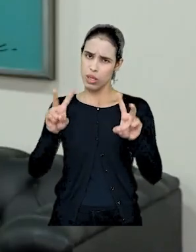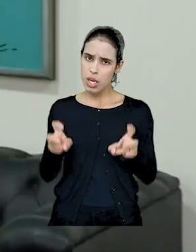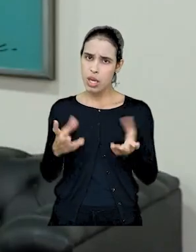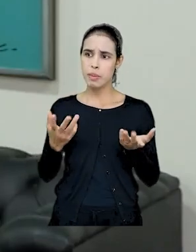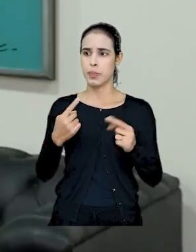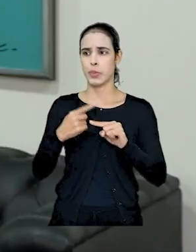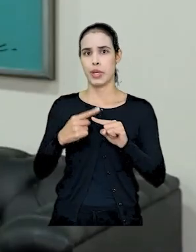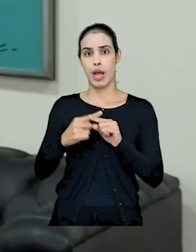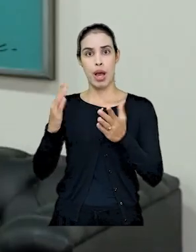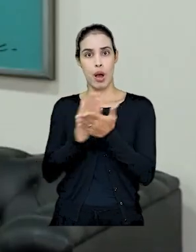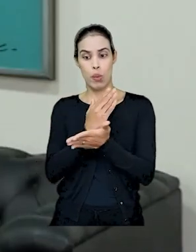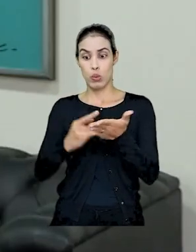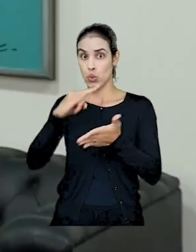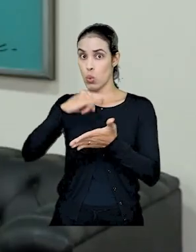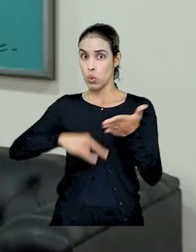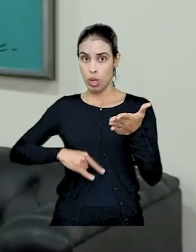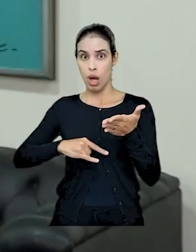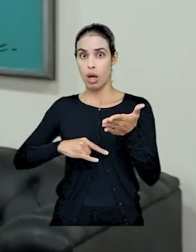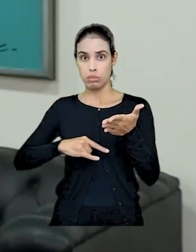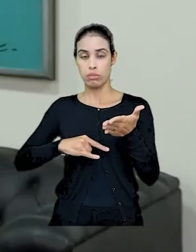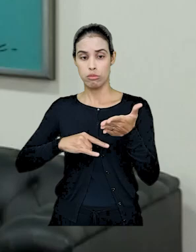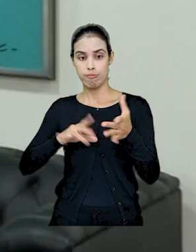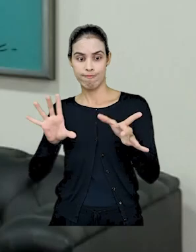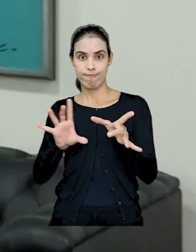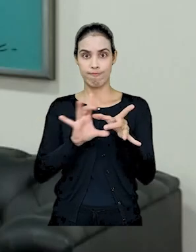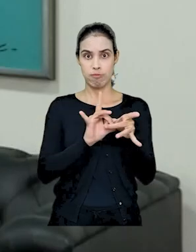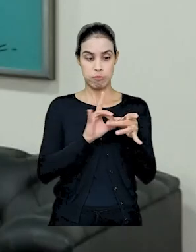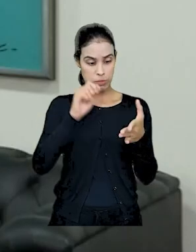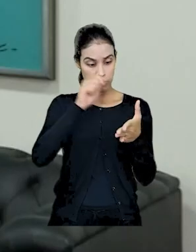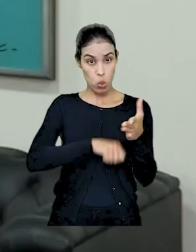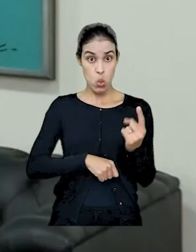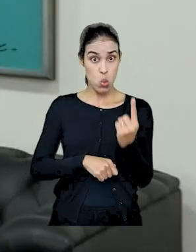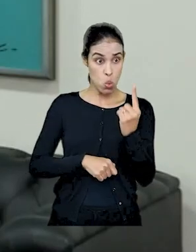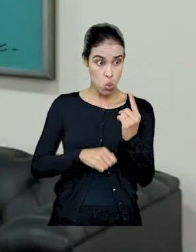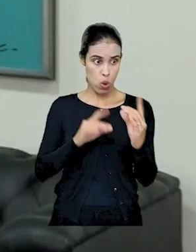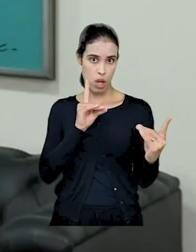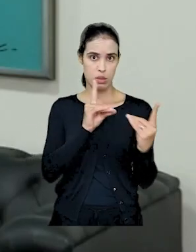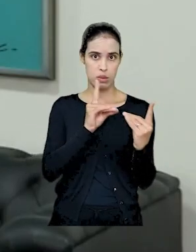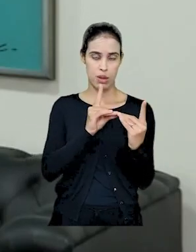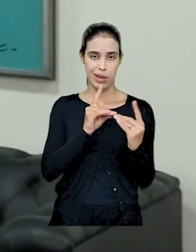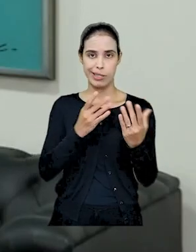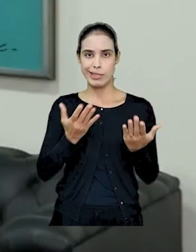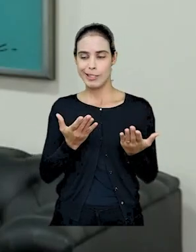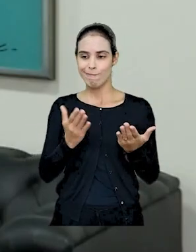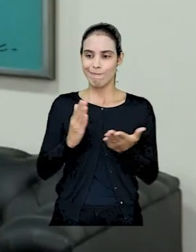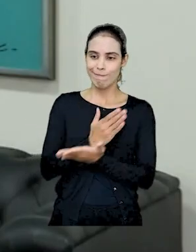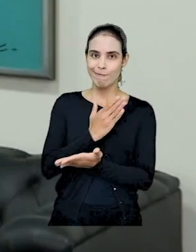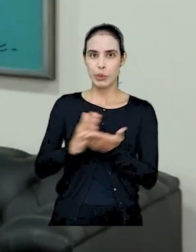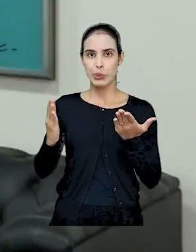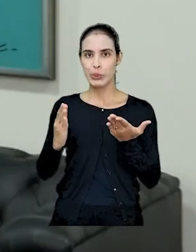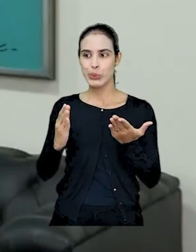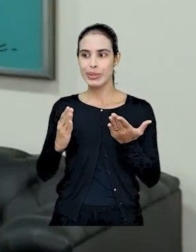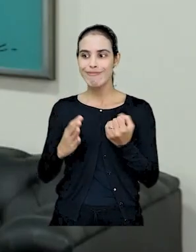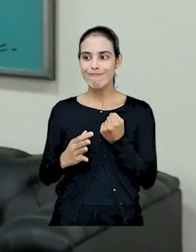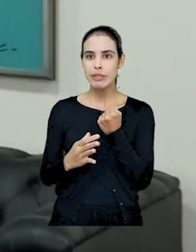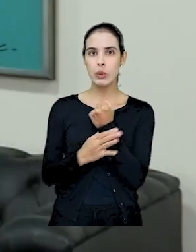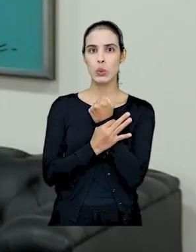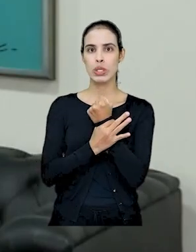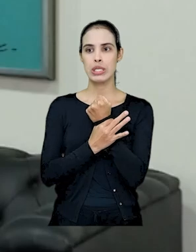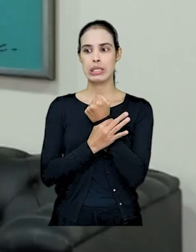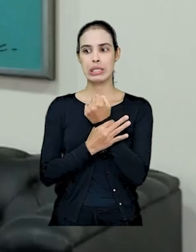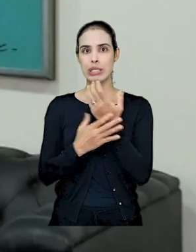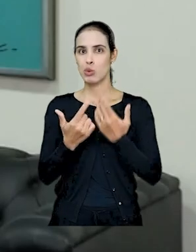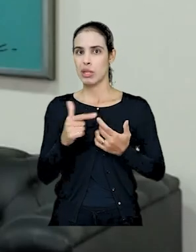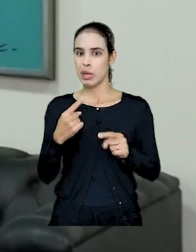exclusividade várias questões que hoje trazem muita insegurança jurídica e acaba eh trazendo um excesso de